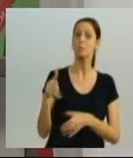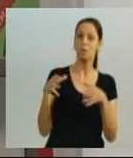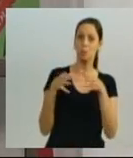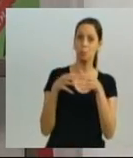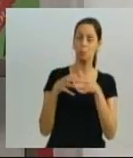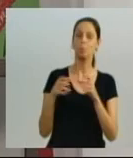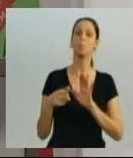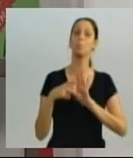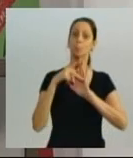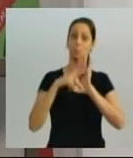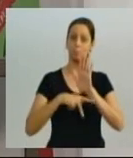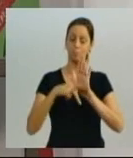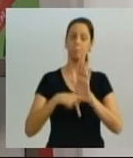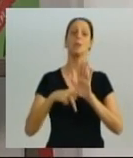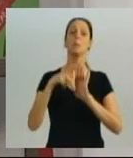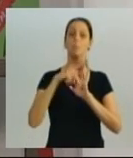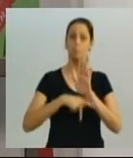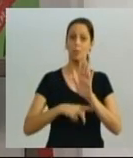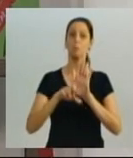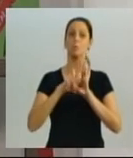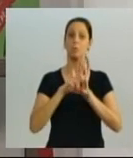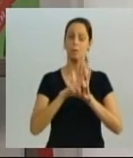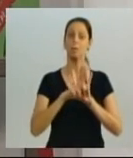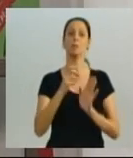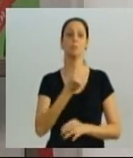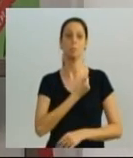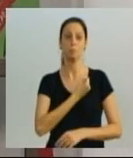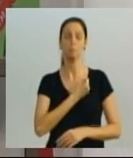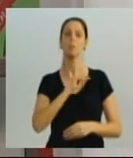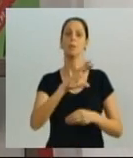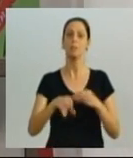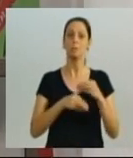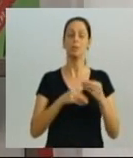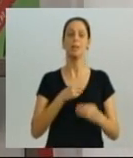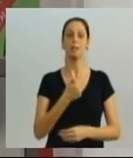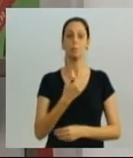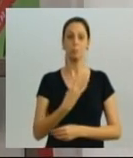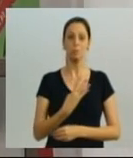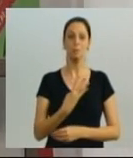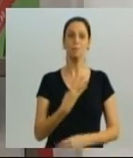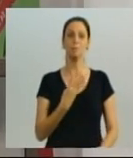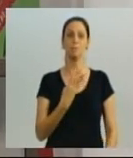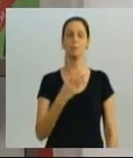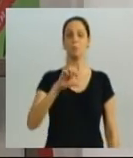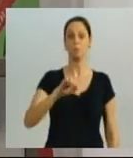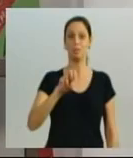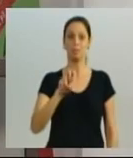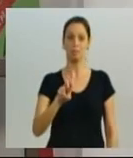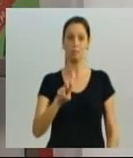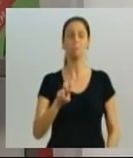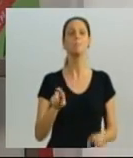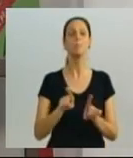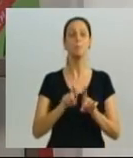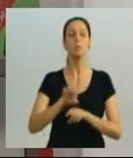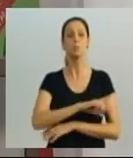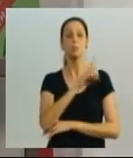lei complementar 1495. E no dia 29 de setembro foi sancionada